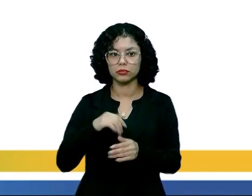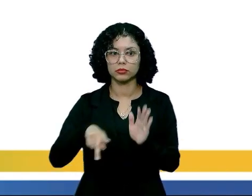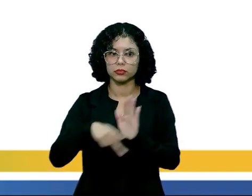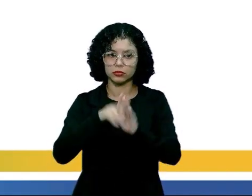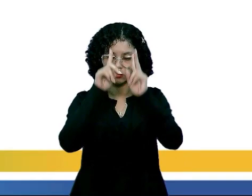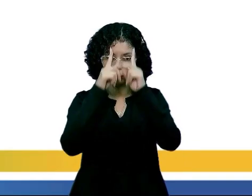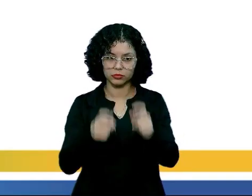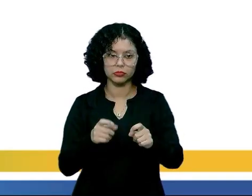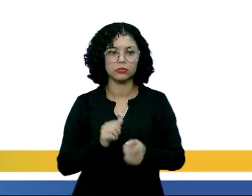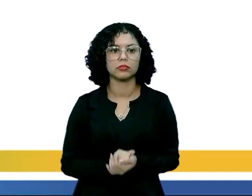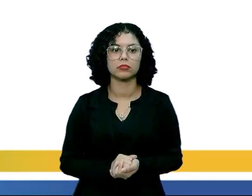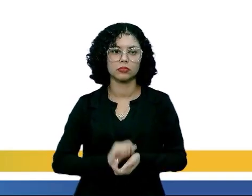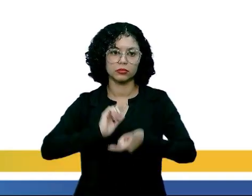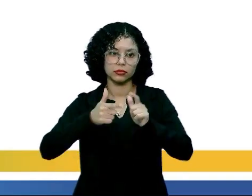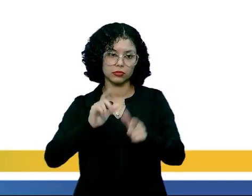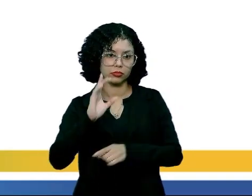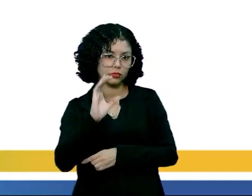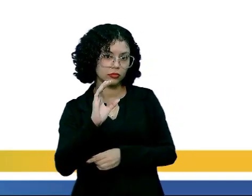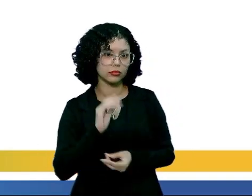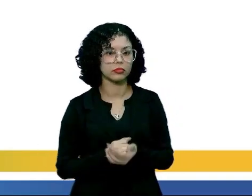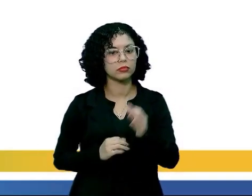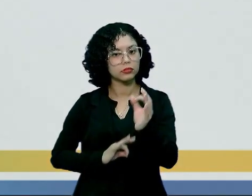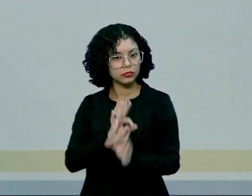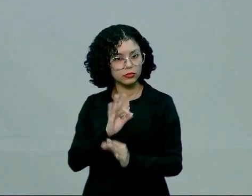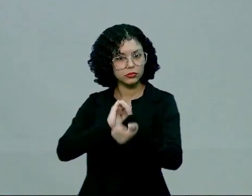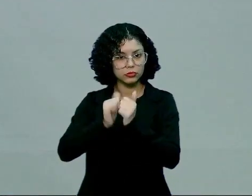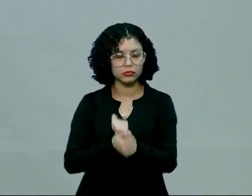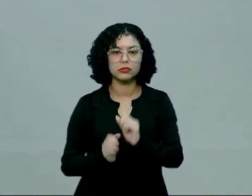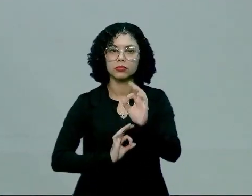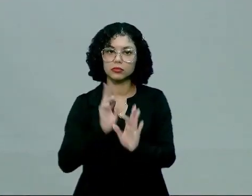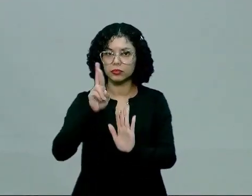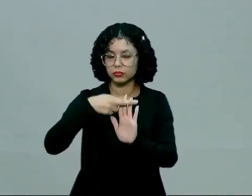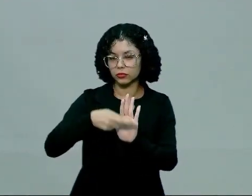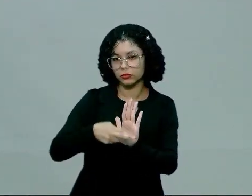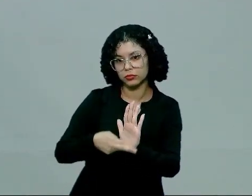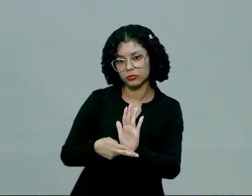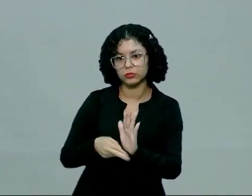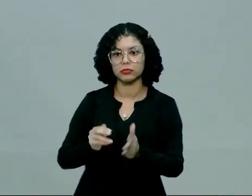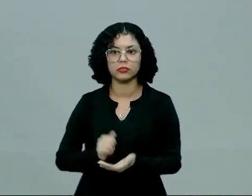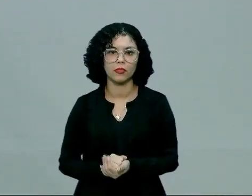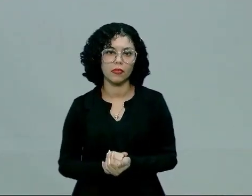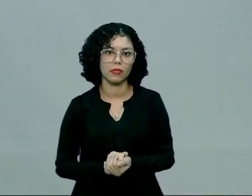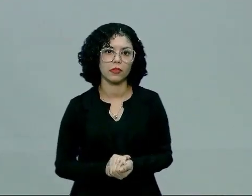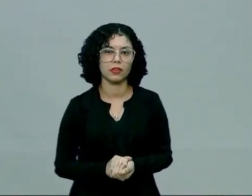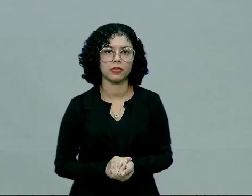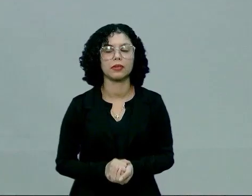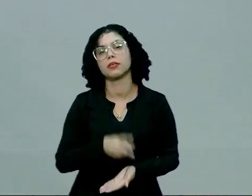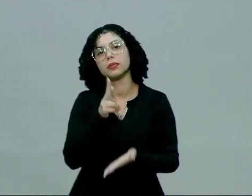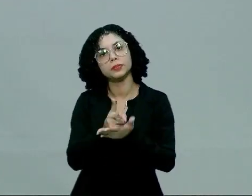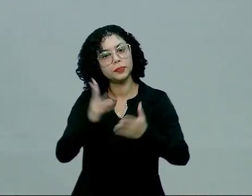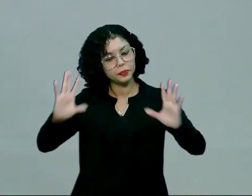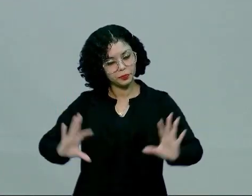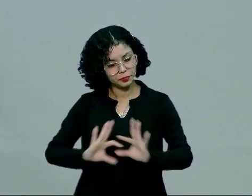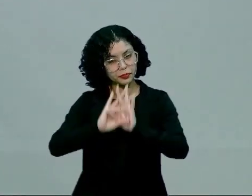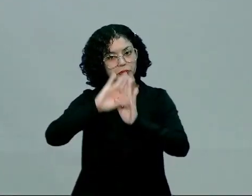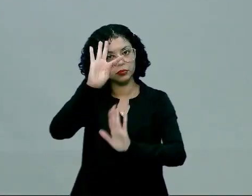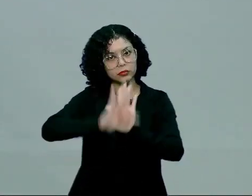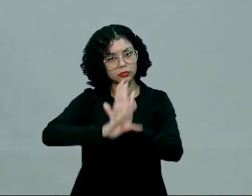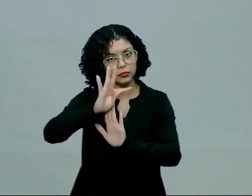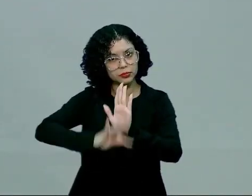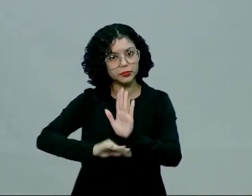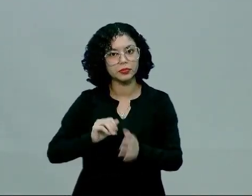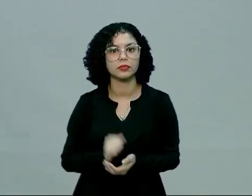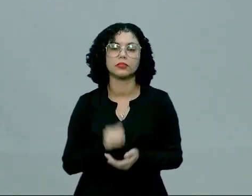violência a alternativa ser o esporte organizados com regras é mas novamente é sempre uma correlação textual